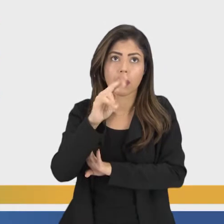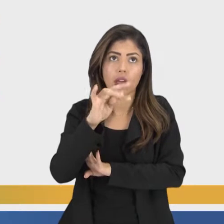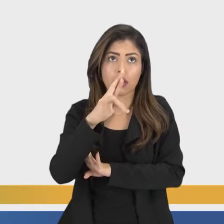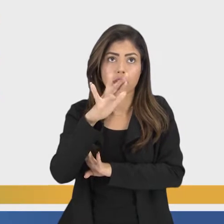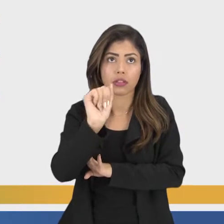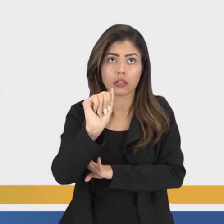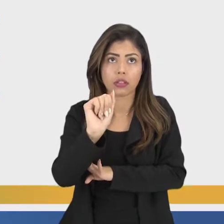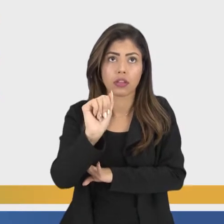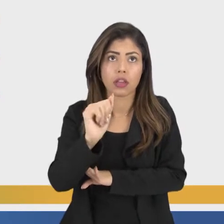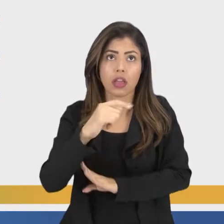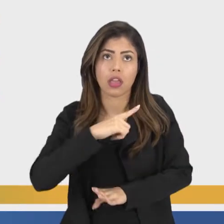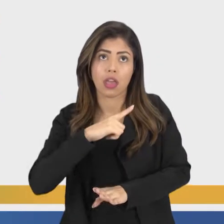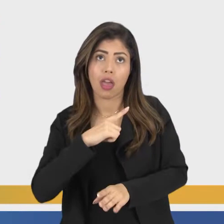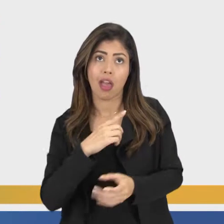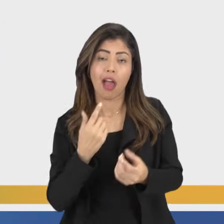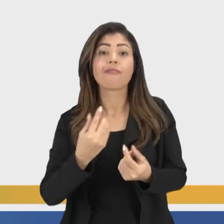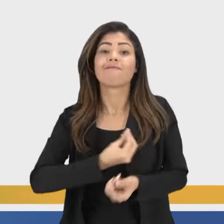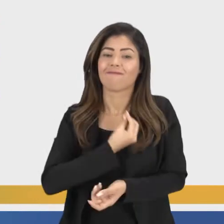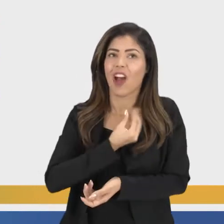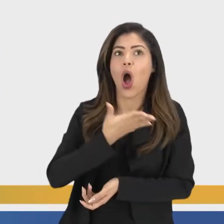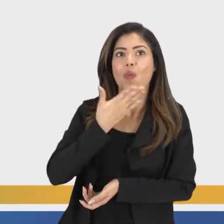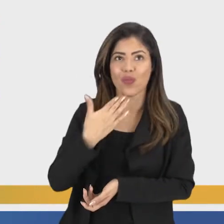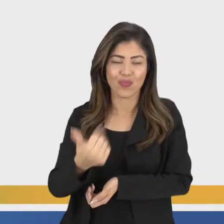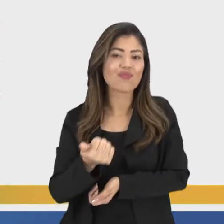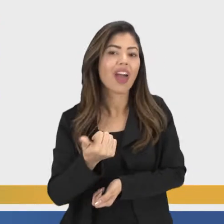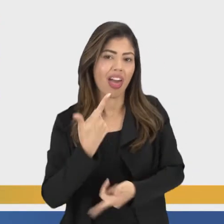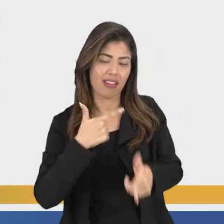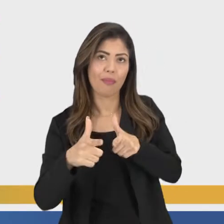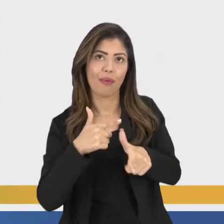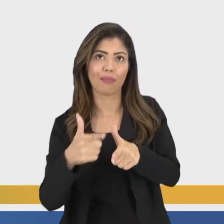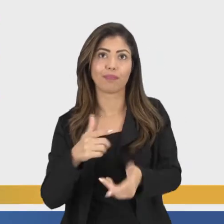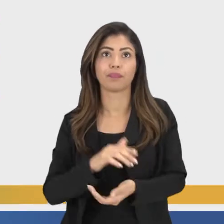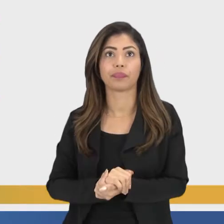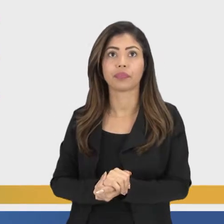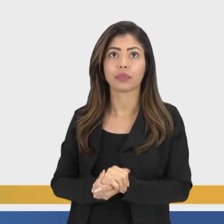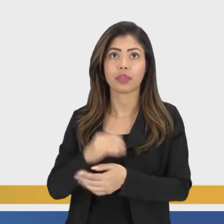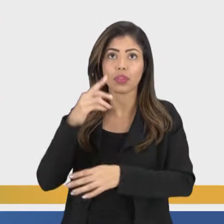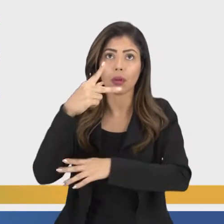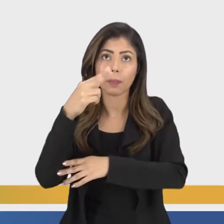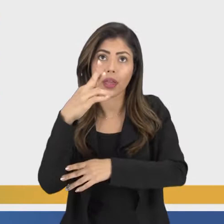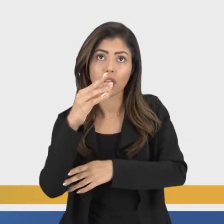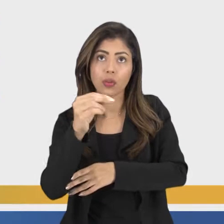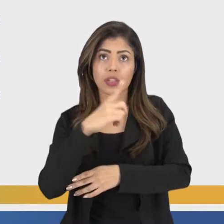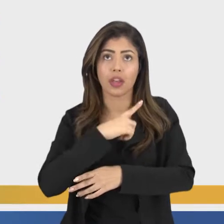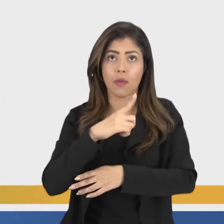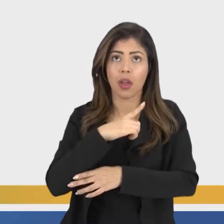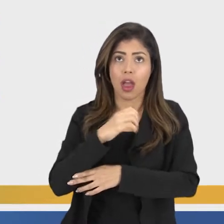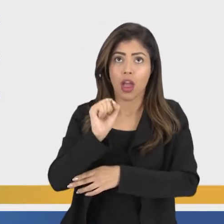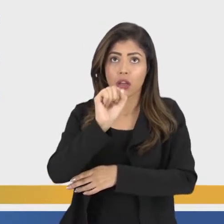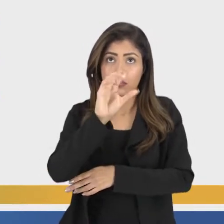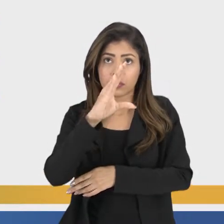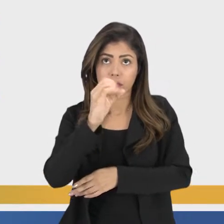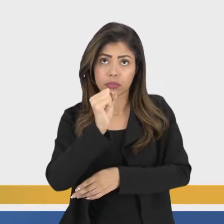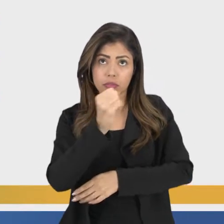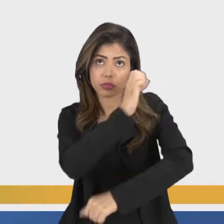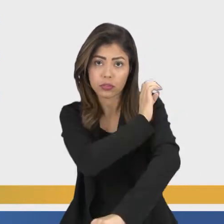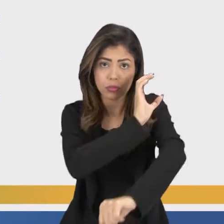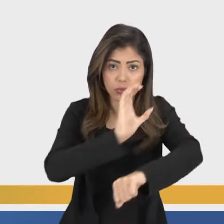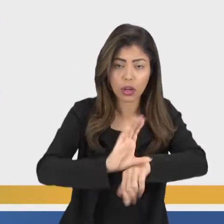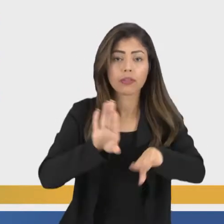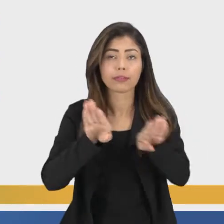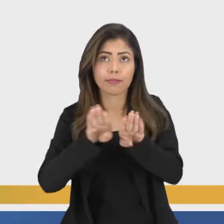menos drásticas nas condições de vida e trabalho, em padrões e valores